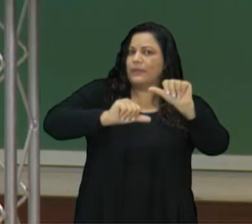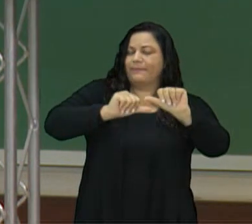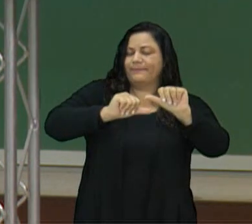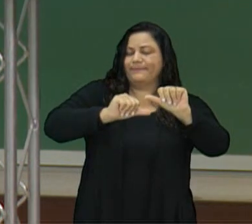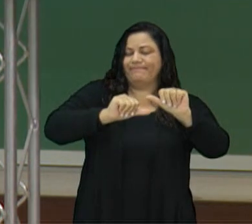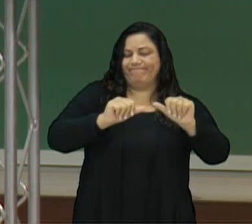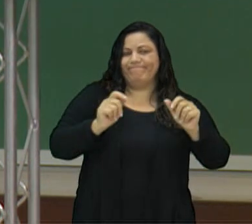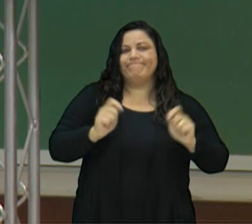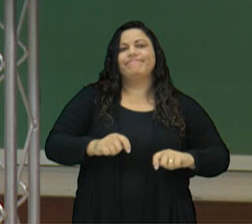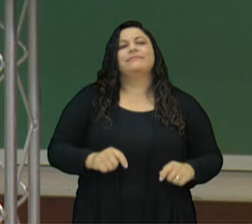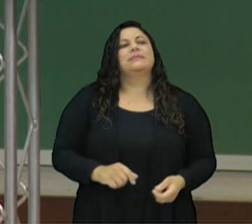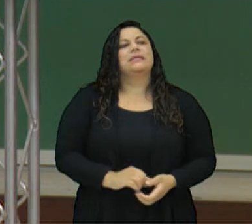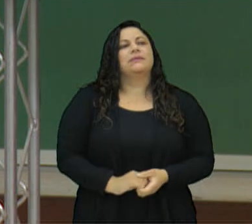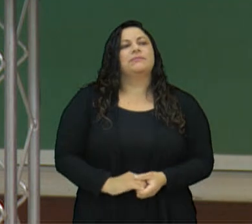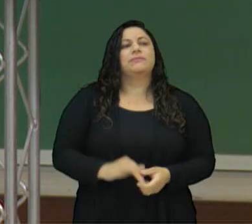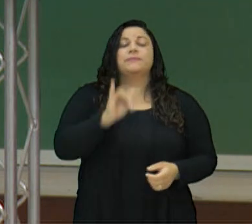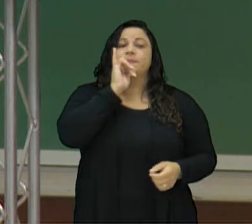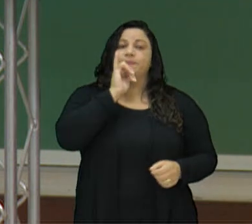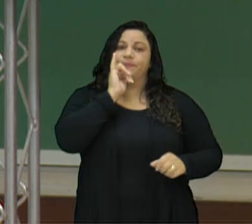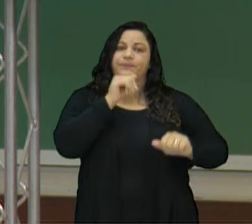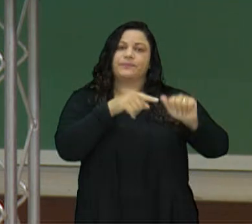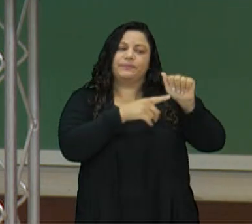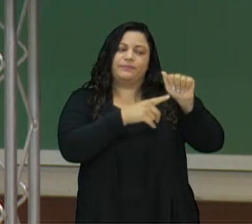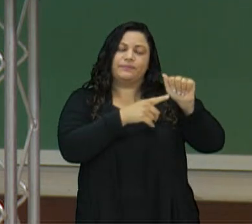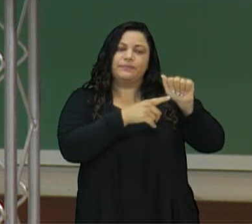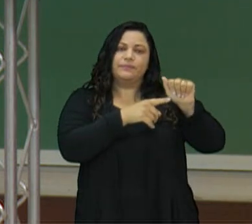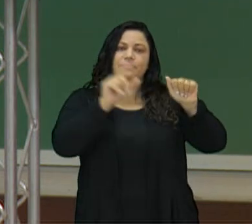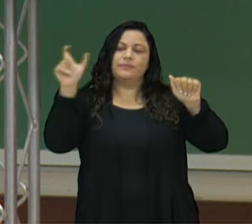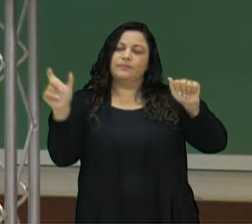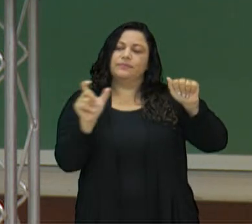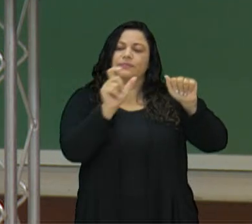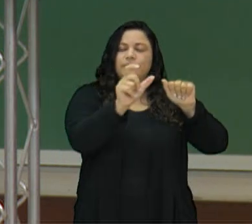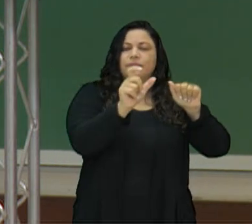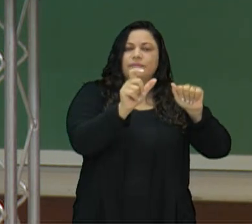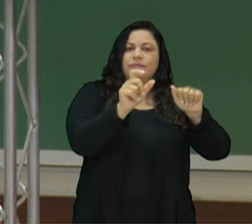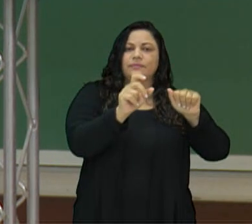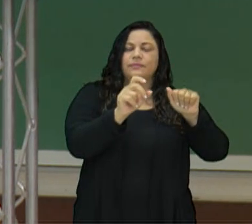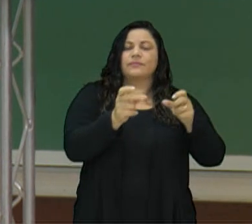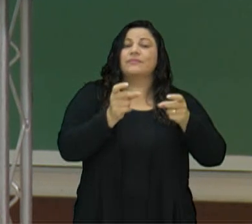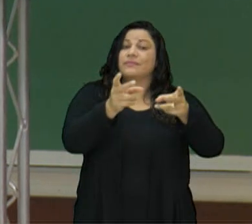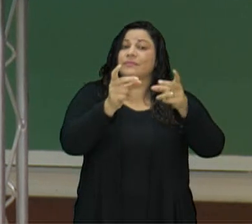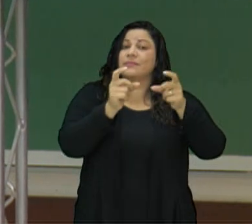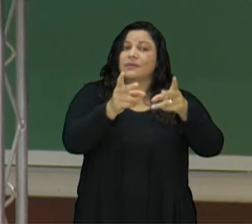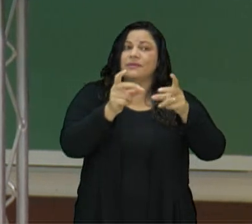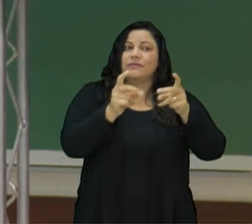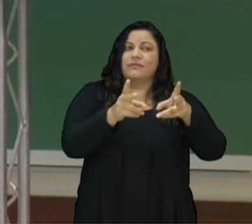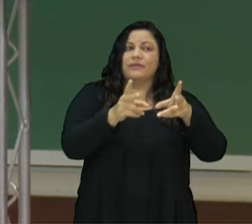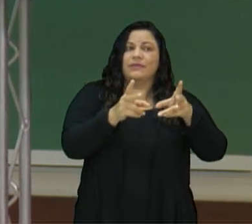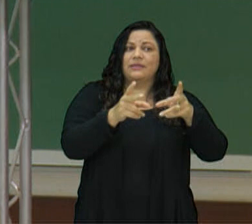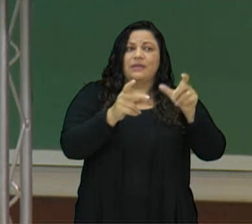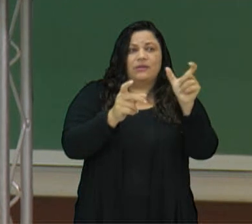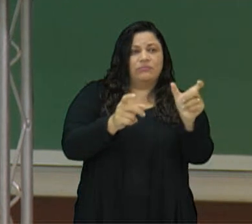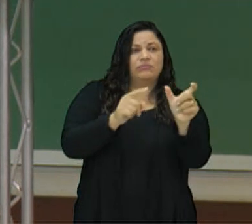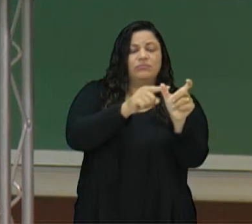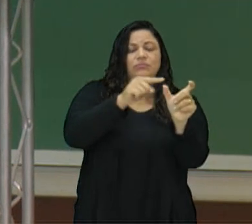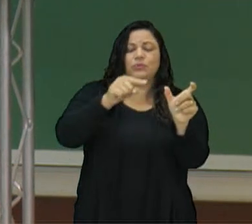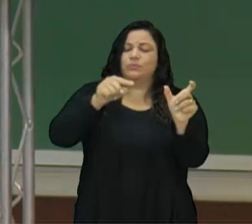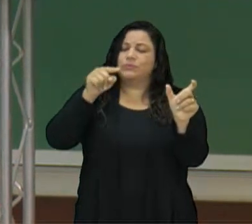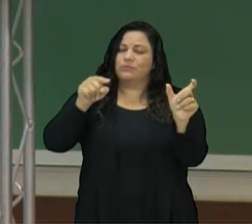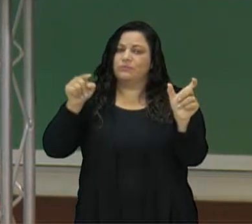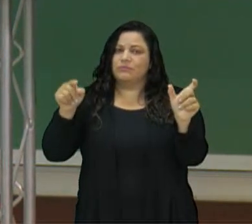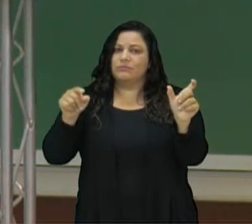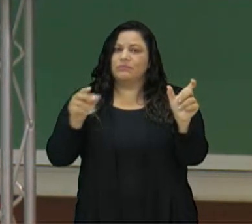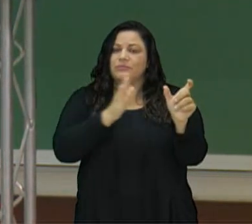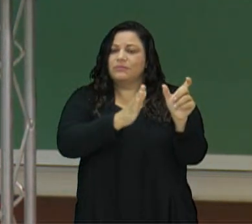conjugá-lo. Então, aqui na letra A, você vai colocar o verbo vender, conjugar com yo, e assim por